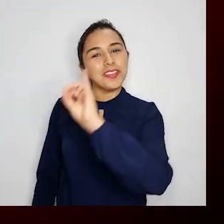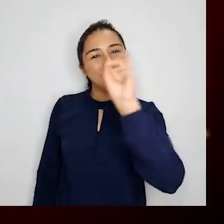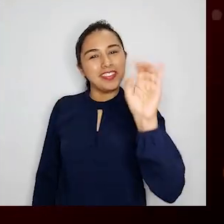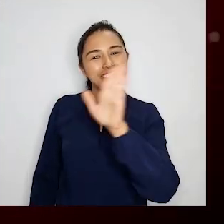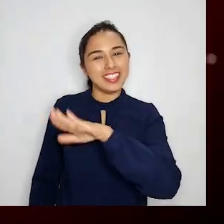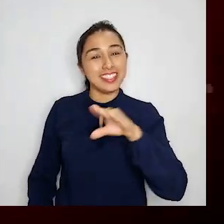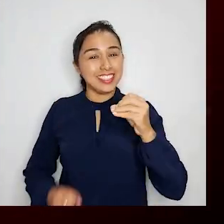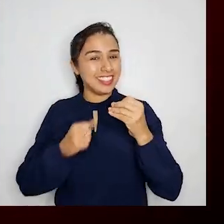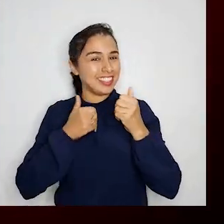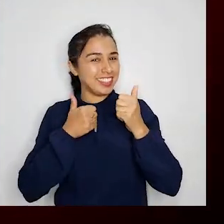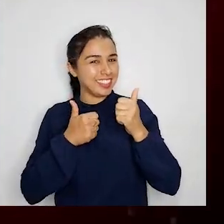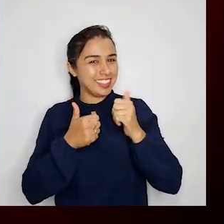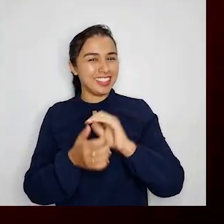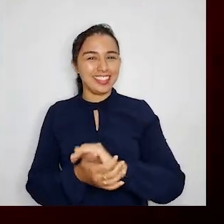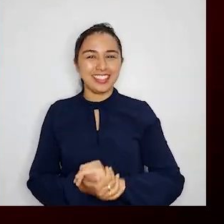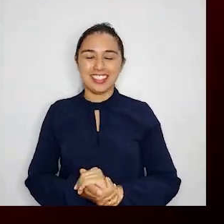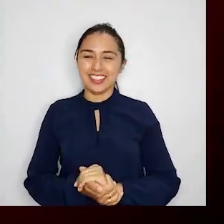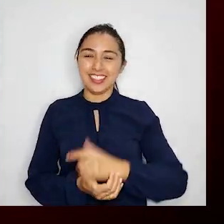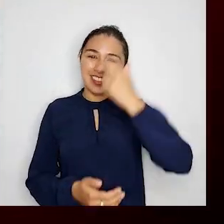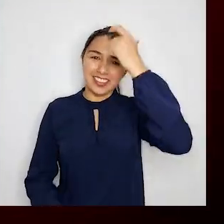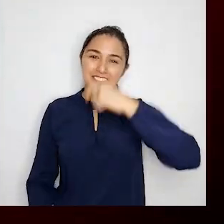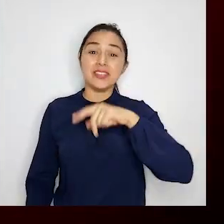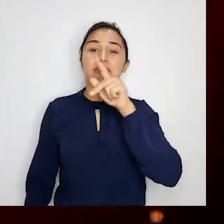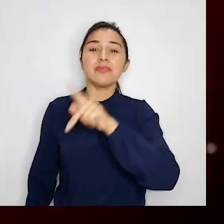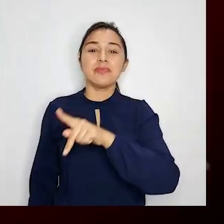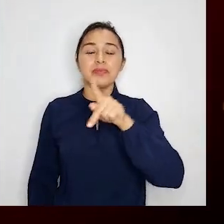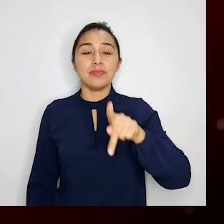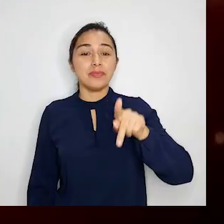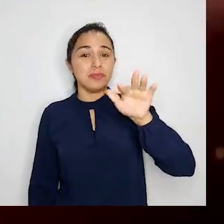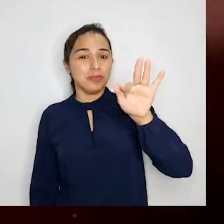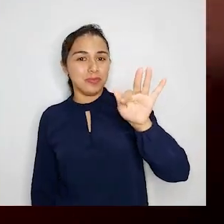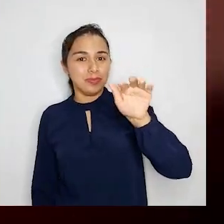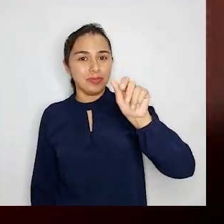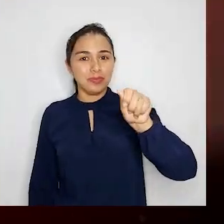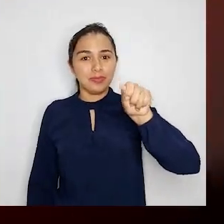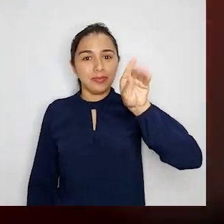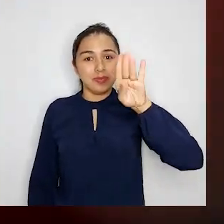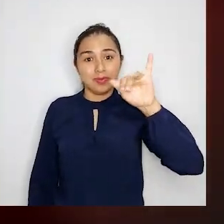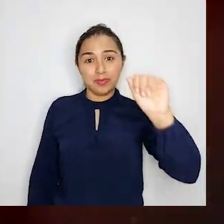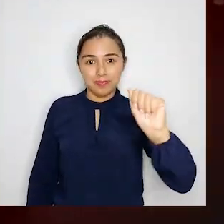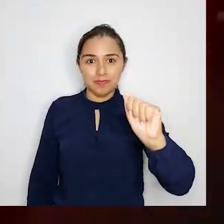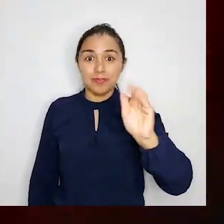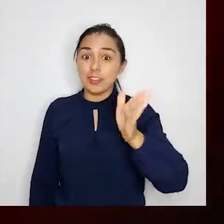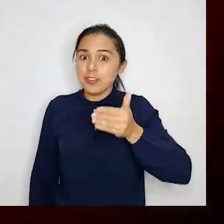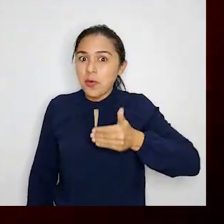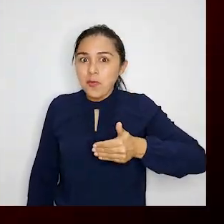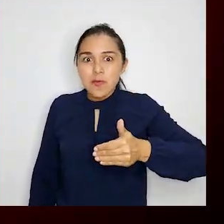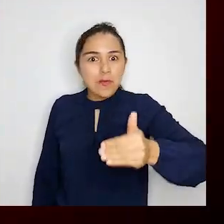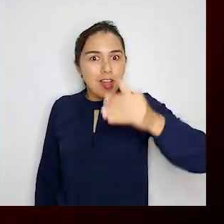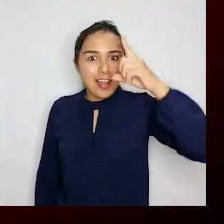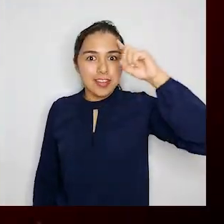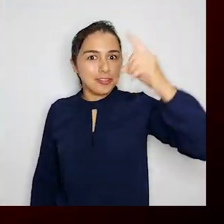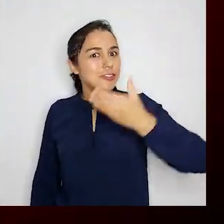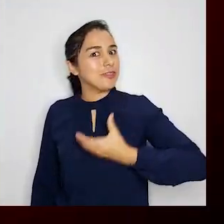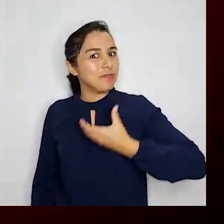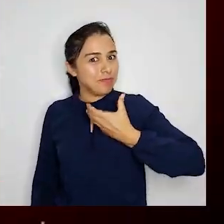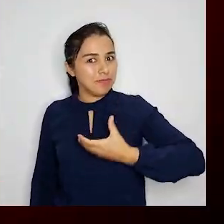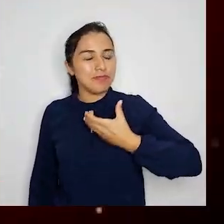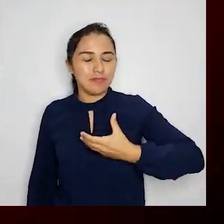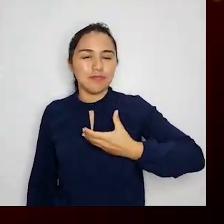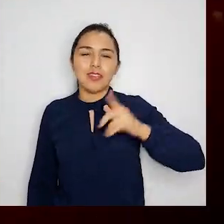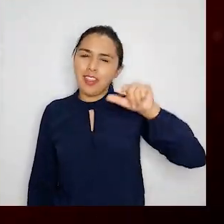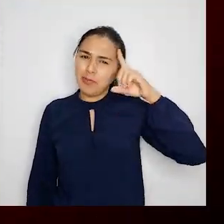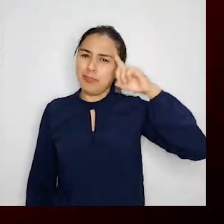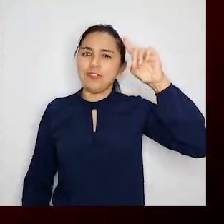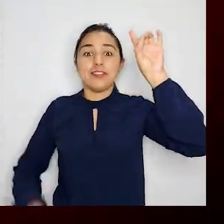Oi, crianças, tudo bem com vocês? Eu sou a tia Fábia e está chegando o Natal,